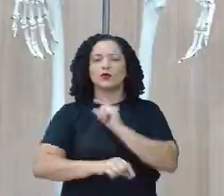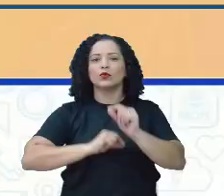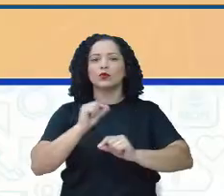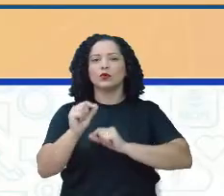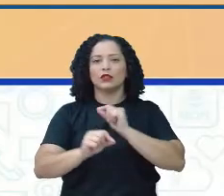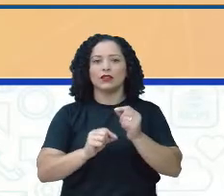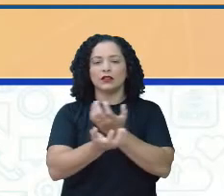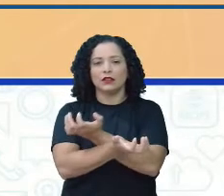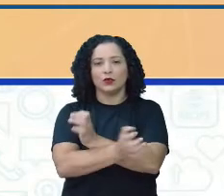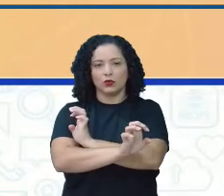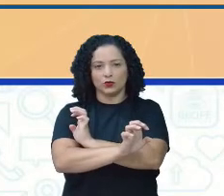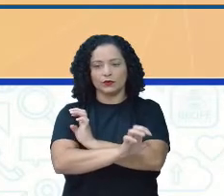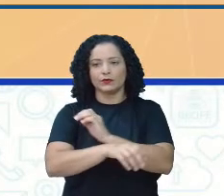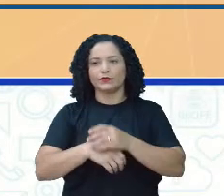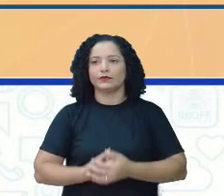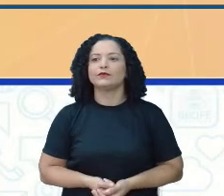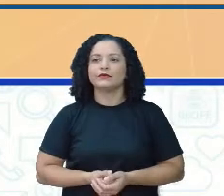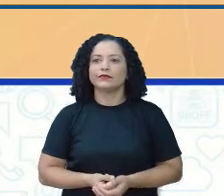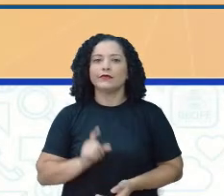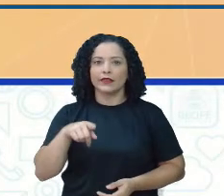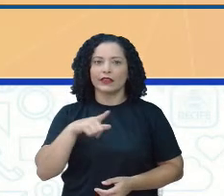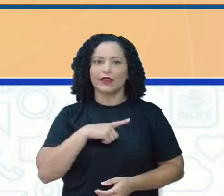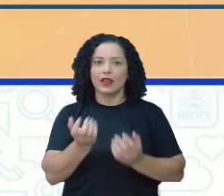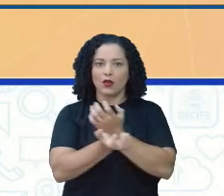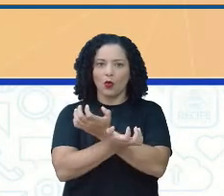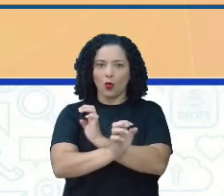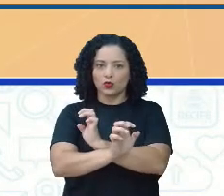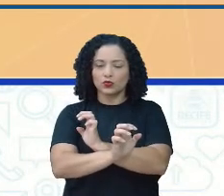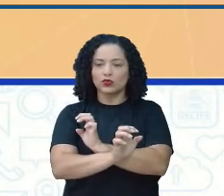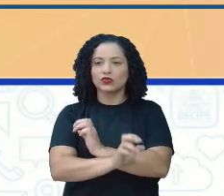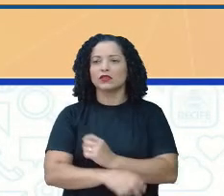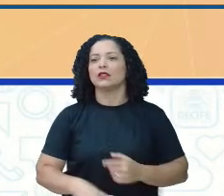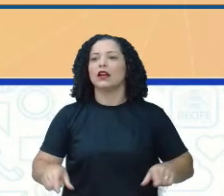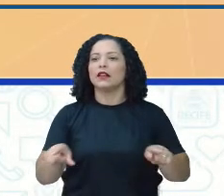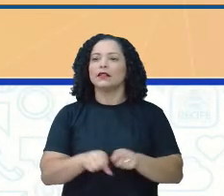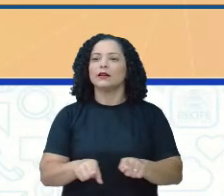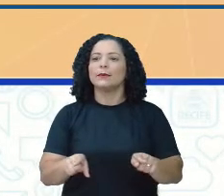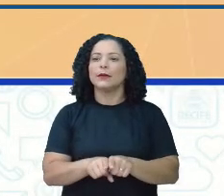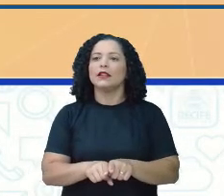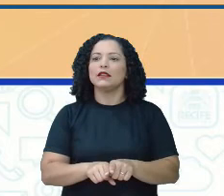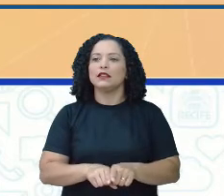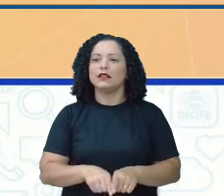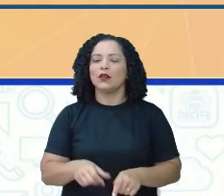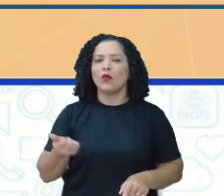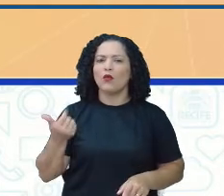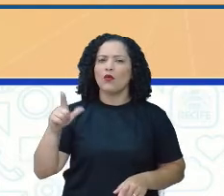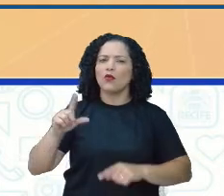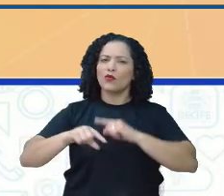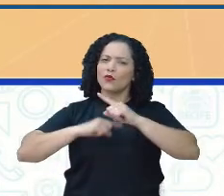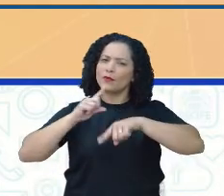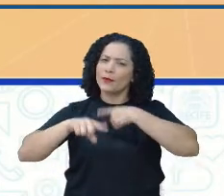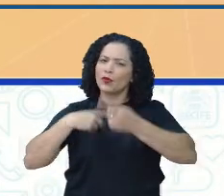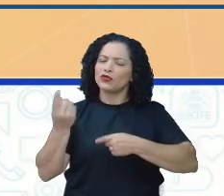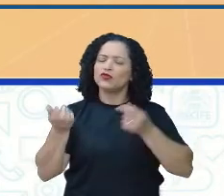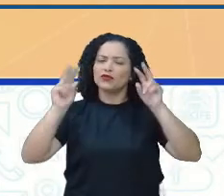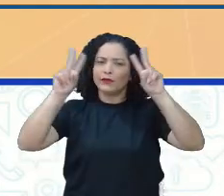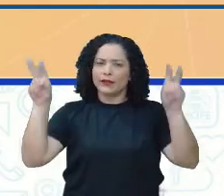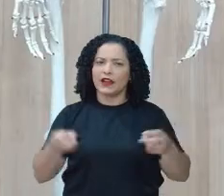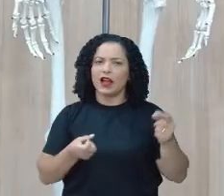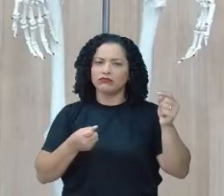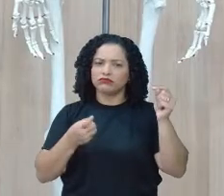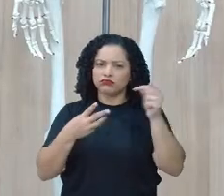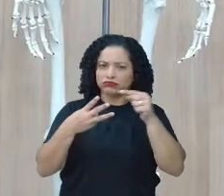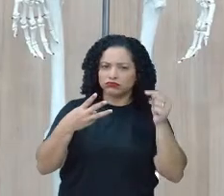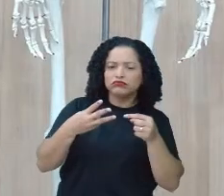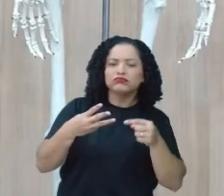vamos conversar sobre ossos, né? E nos nossos próximos encontros a gente vai falar sobre cartilagens e tendões. Então, o